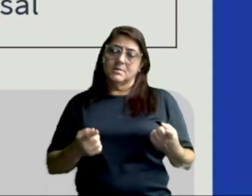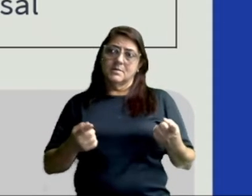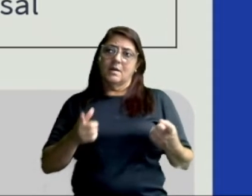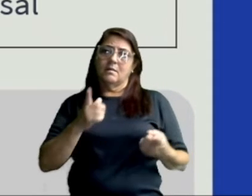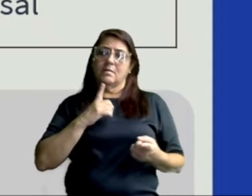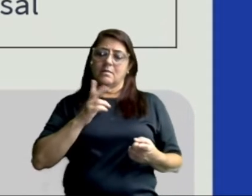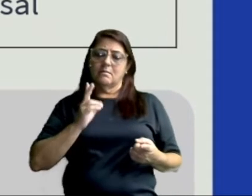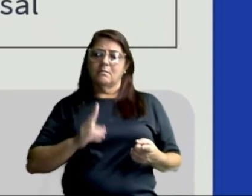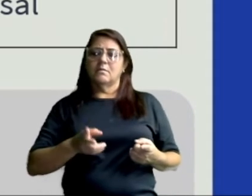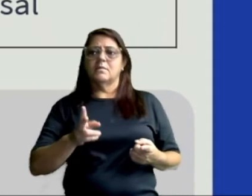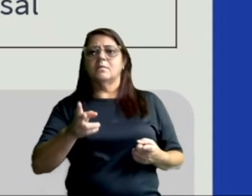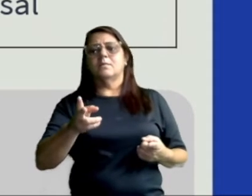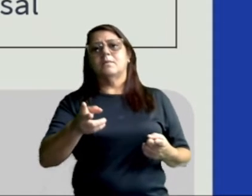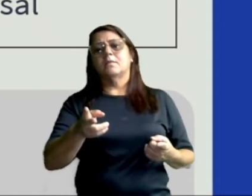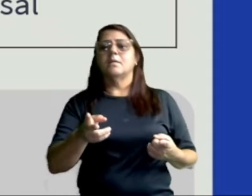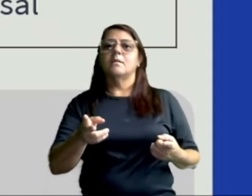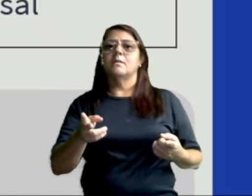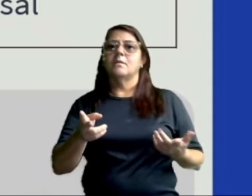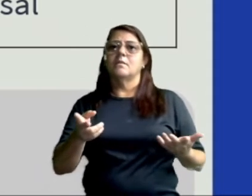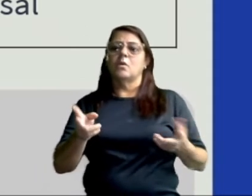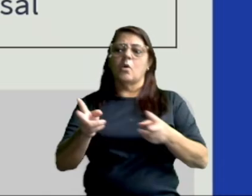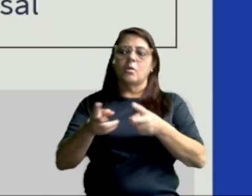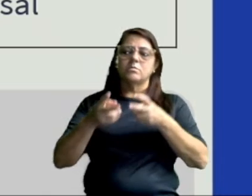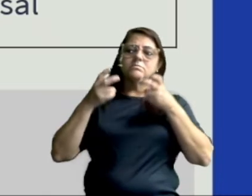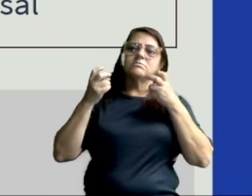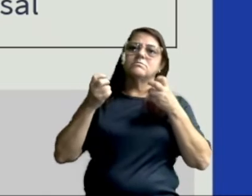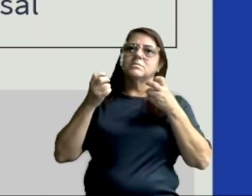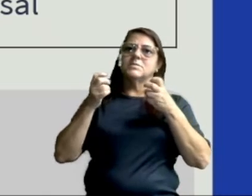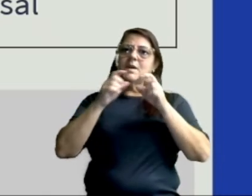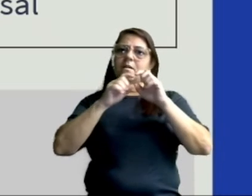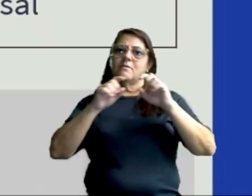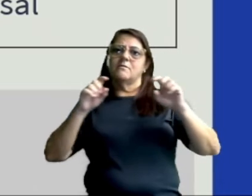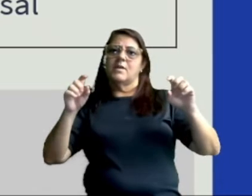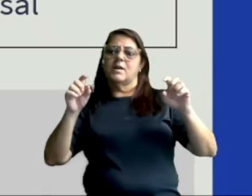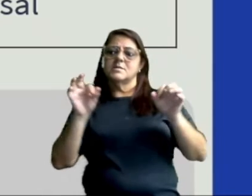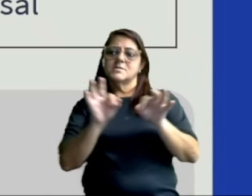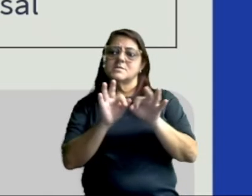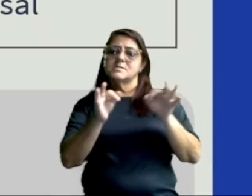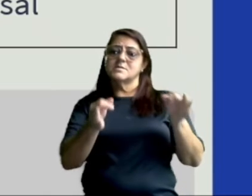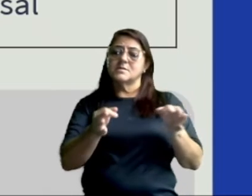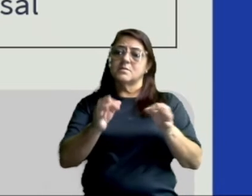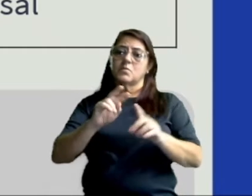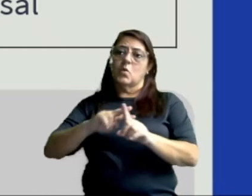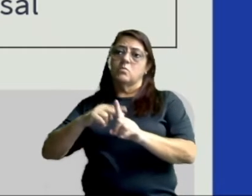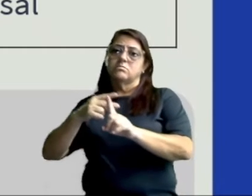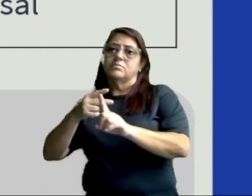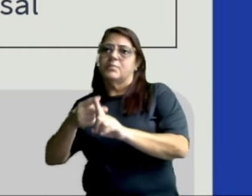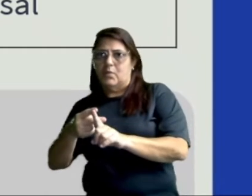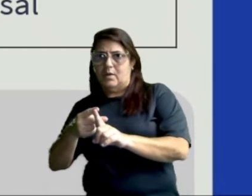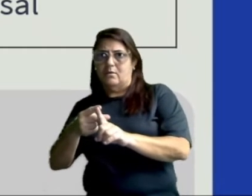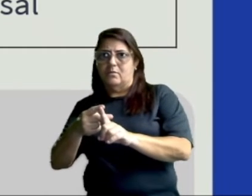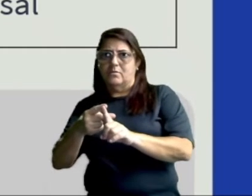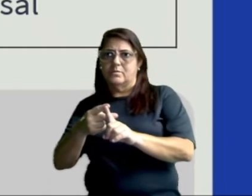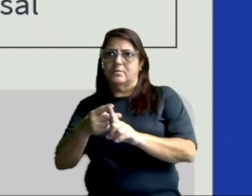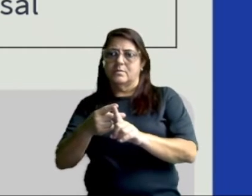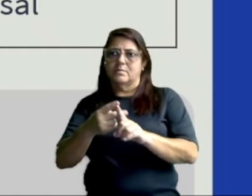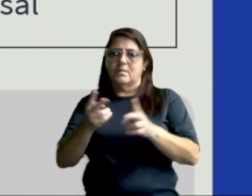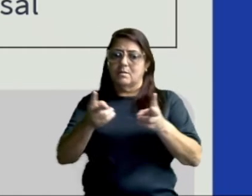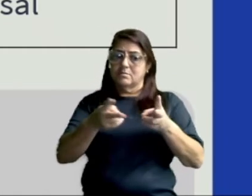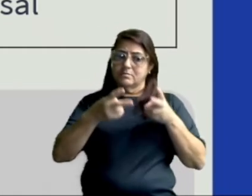ter sempre um contexto aí para vocês descobrirem se essa frase é singular ou se essa frase é